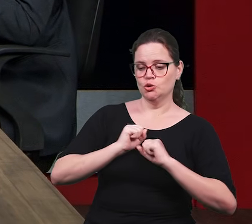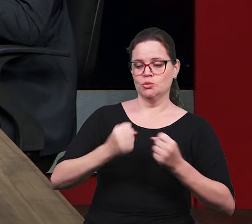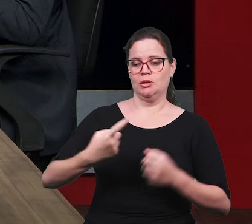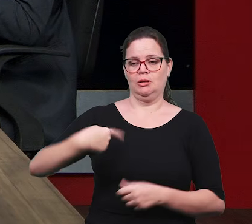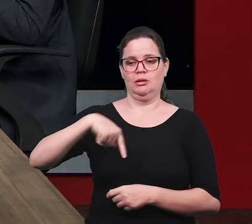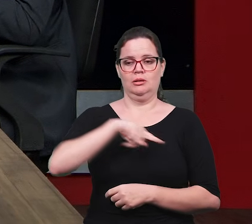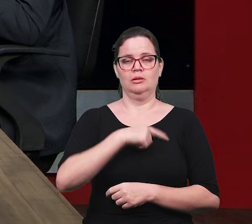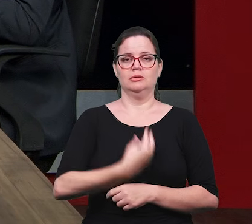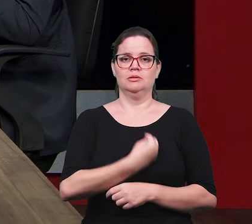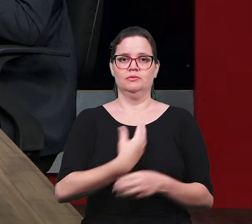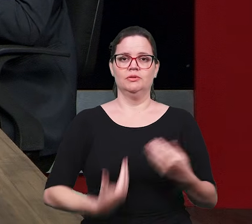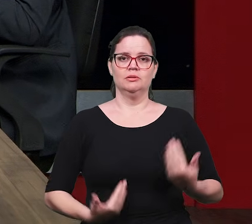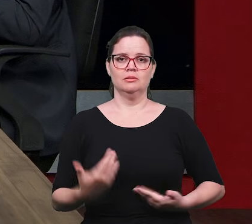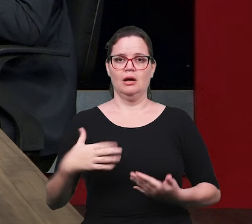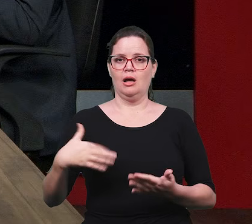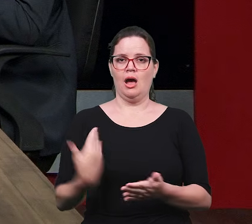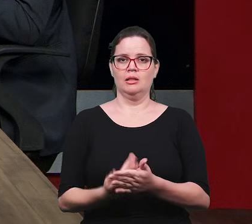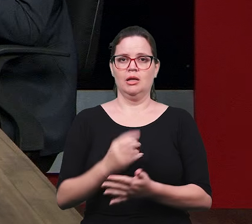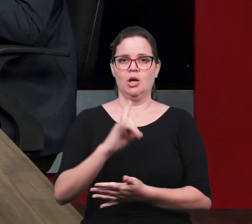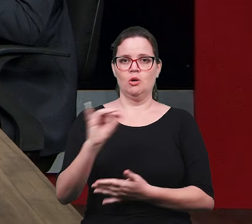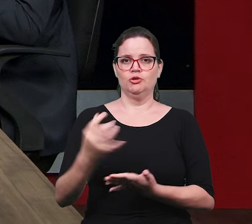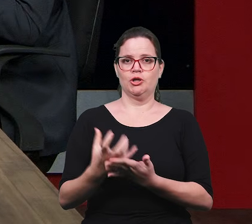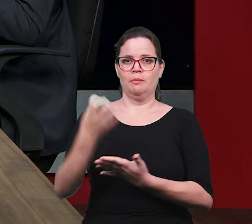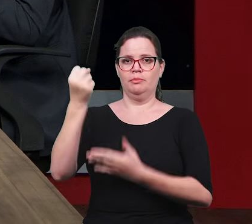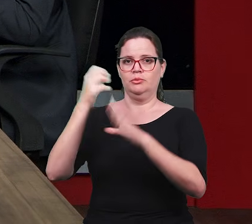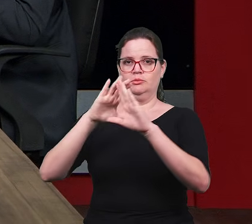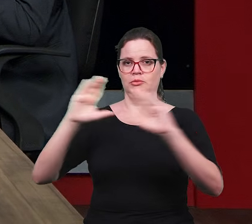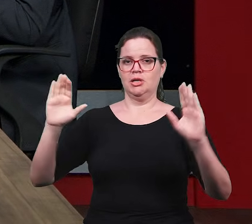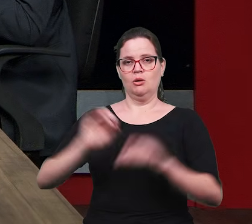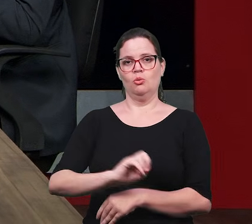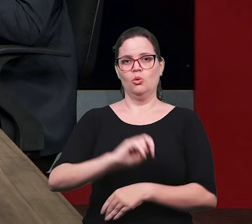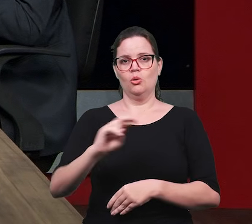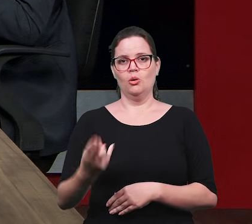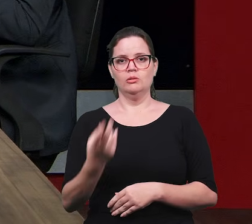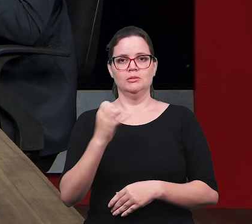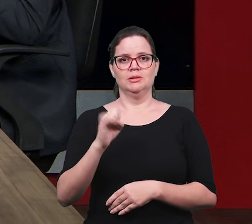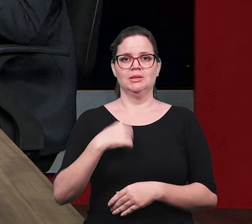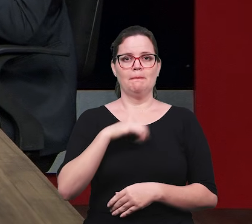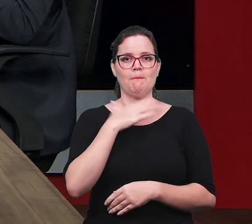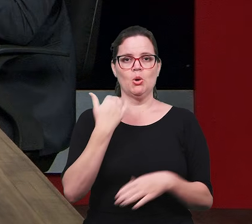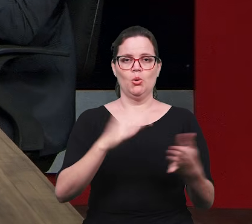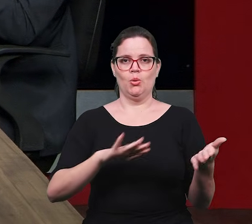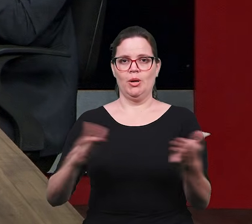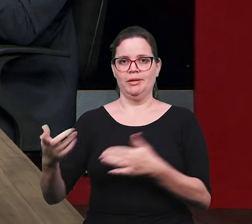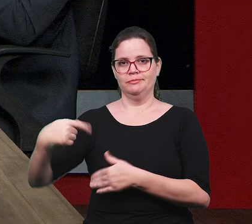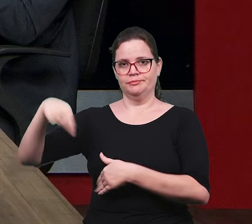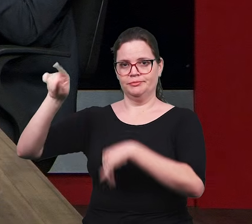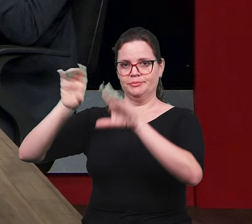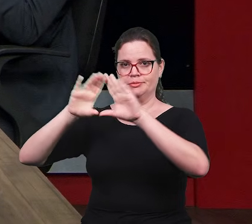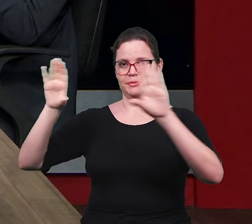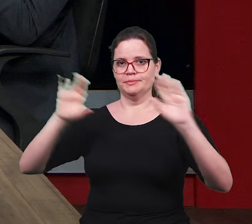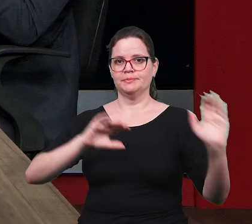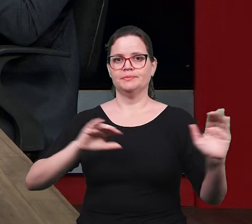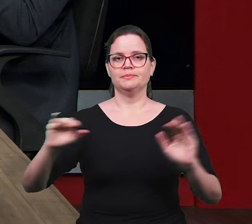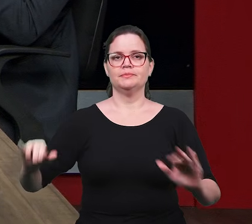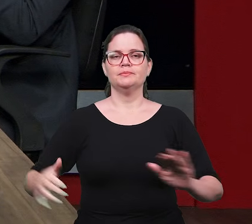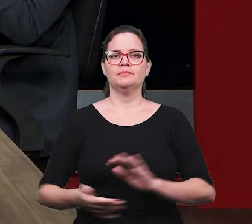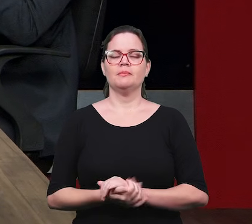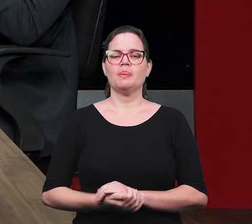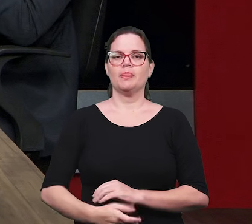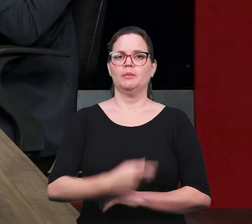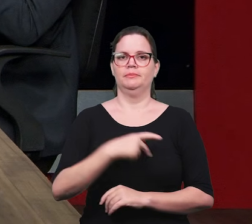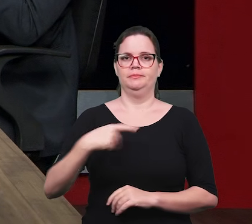servo. Isso. Né? Até o dia que nós estivermos com o Senhor na eternidade. Pastor Tiago trouxe essa